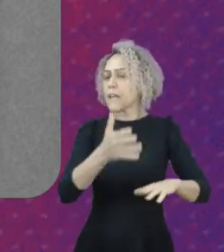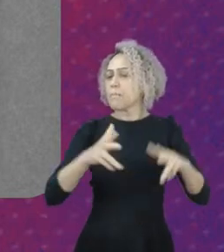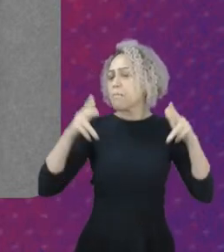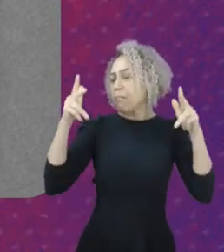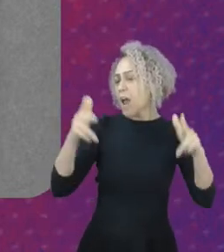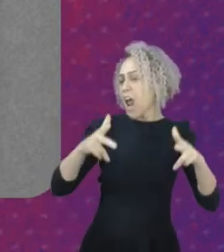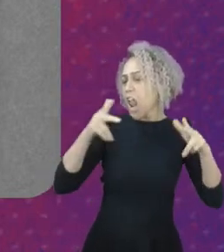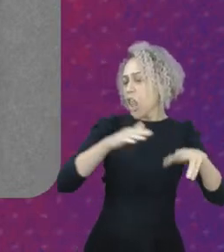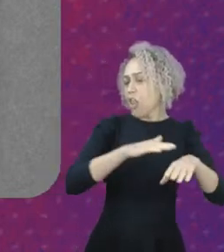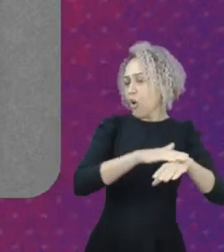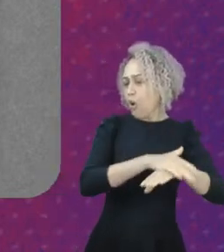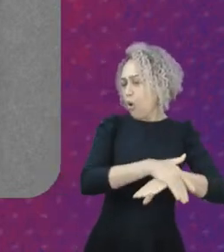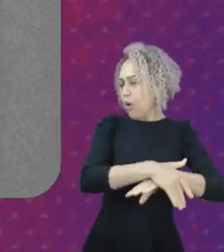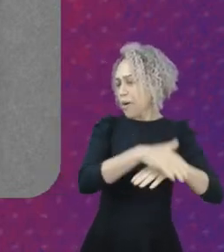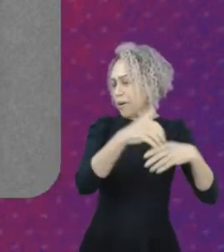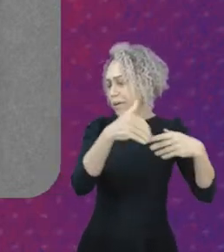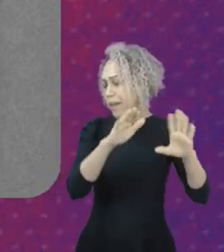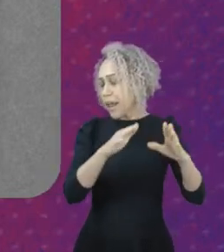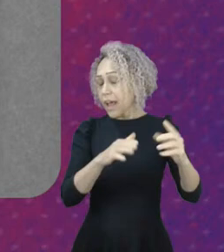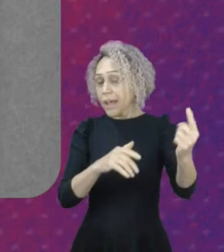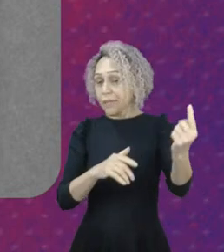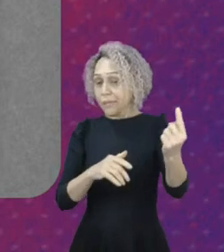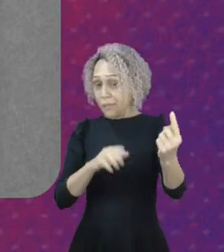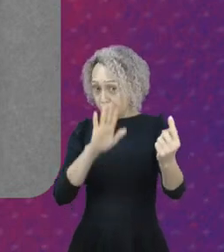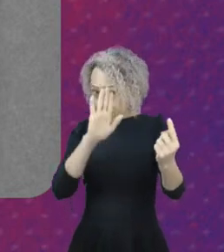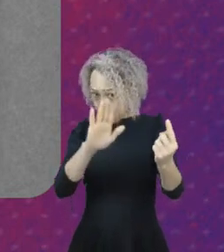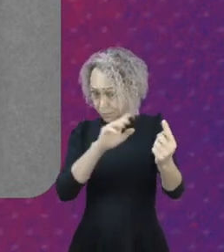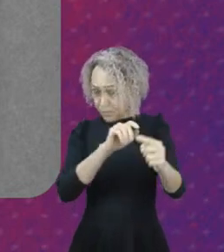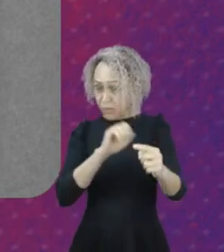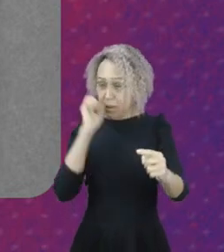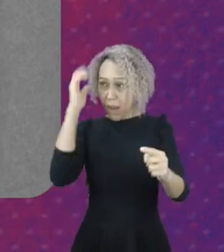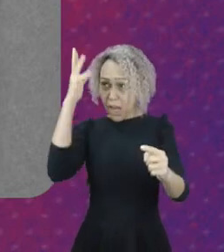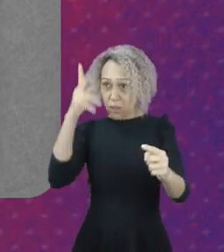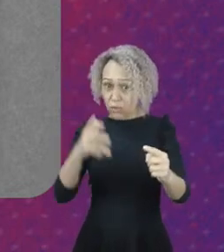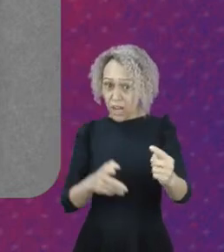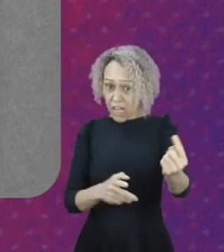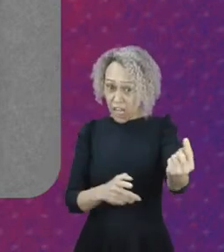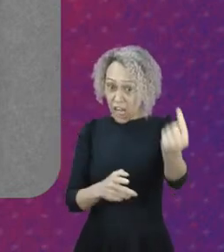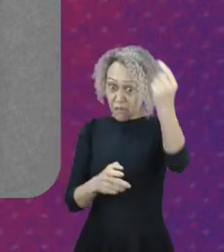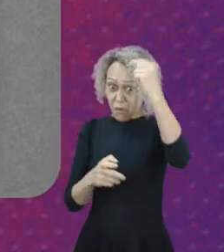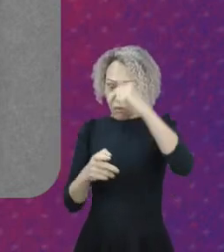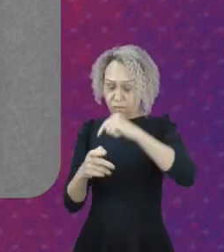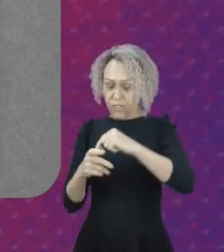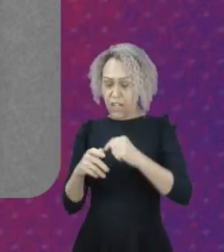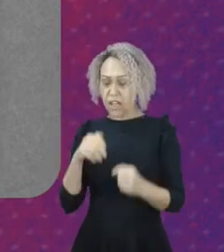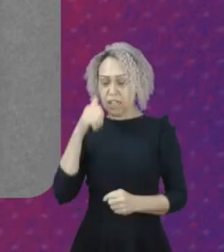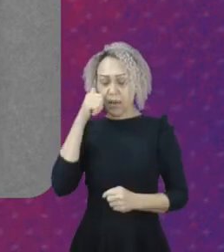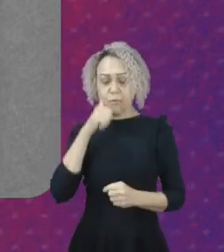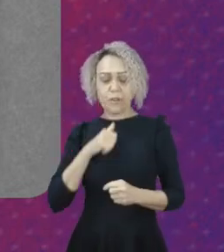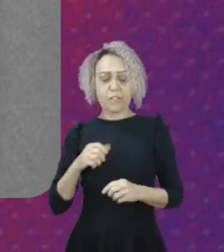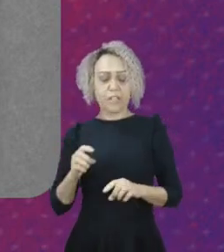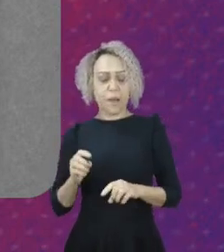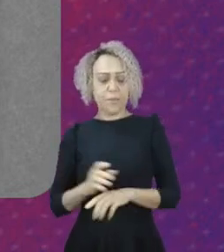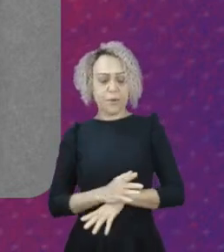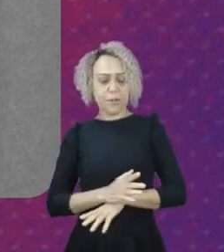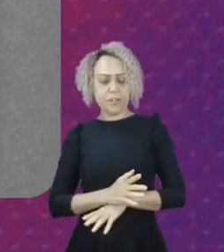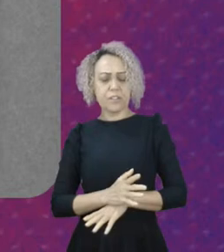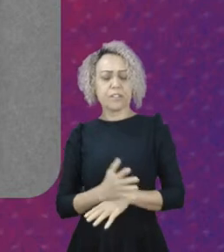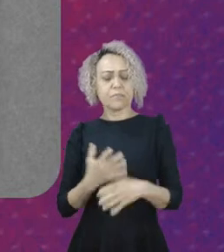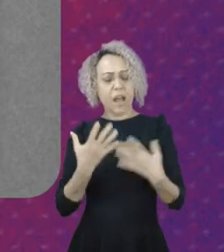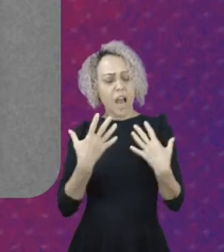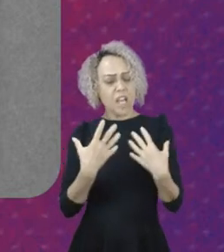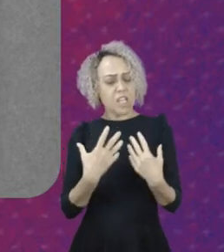Jornal das Moças, na minha época, Capricho, Carícia e hoje o Instagram, são instrumentos, né, que fazem com que as